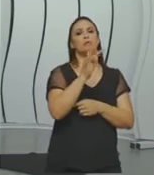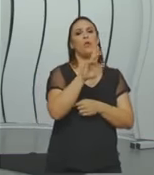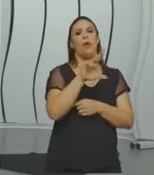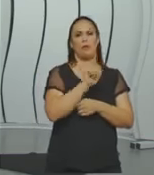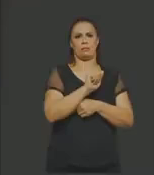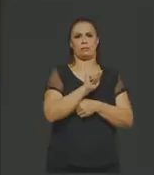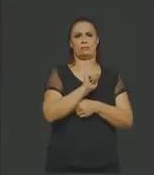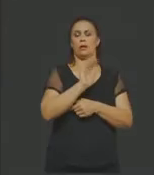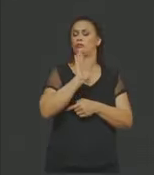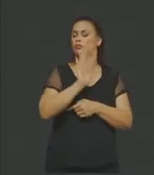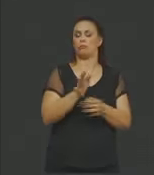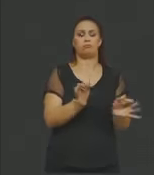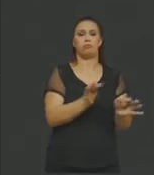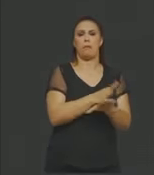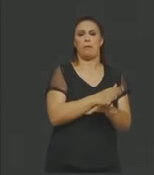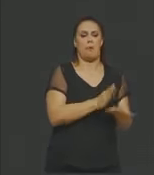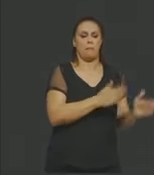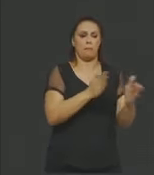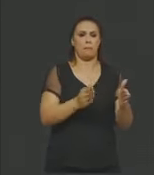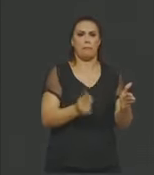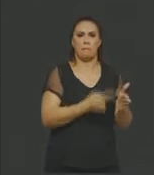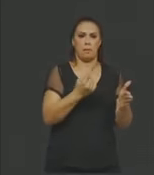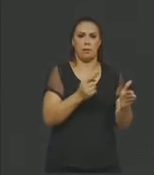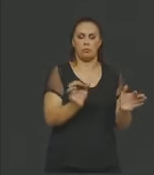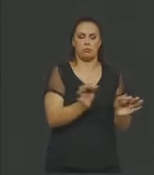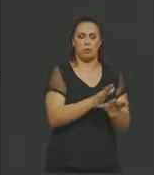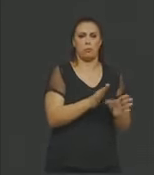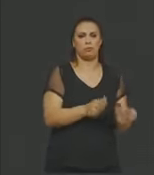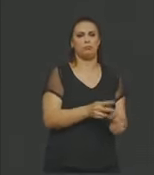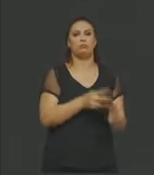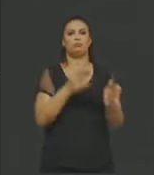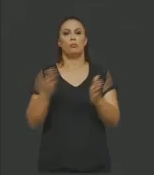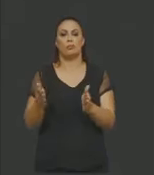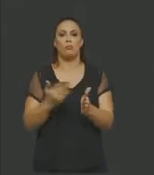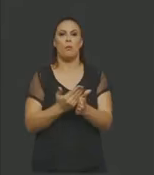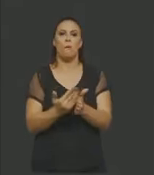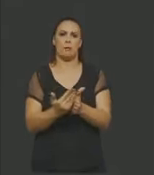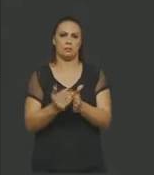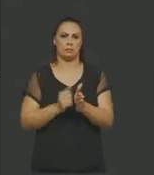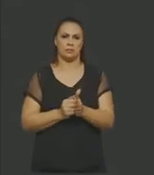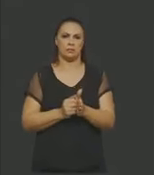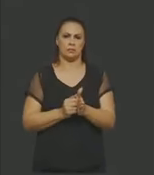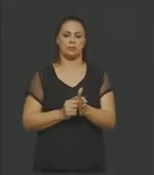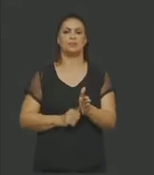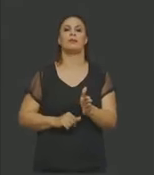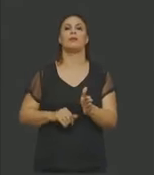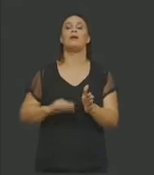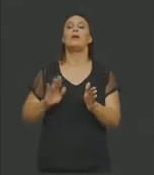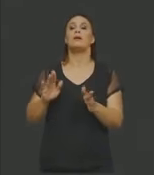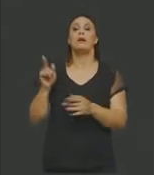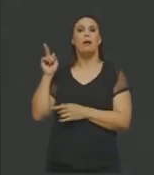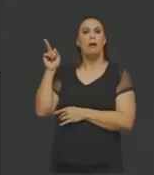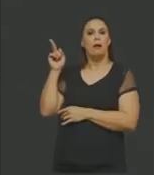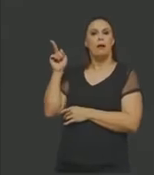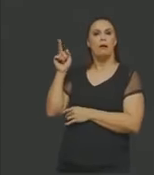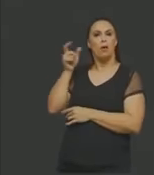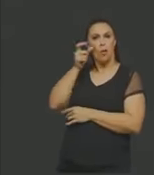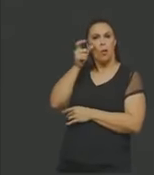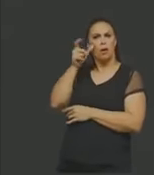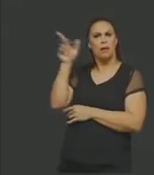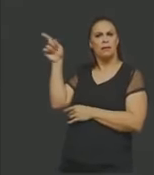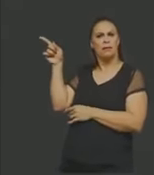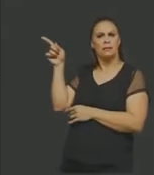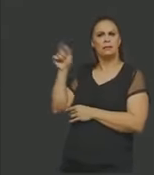gente entender que é a diferença, de acordo com o tipo. Olha que interessante. O anfioxo, que vai possuir